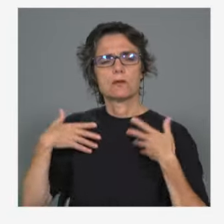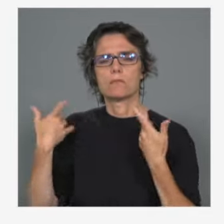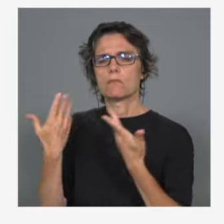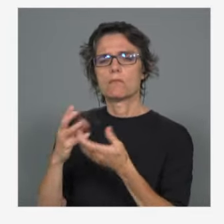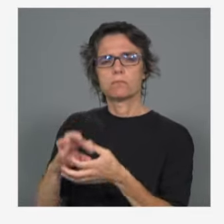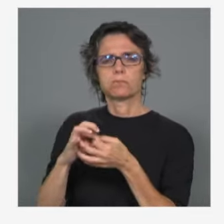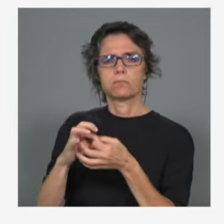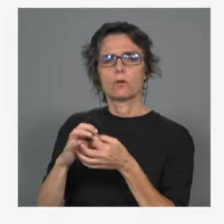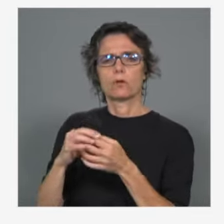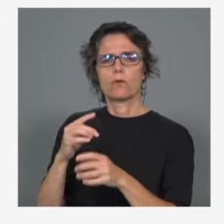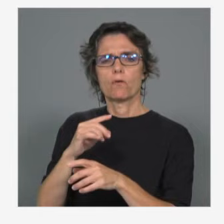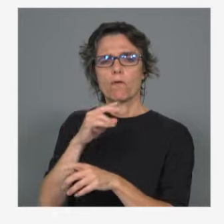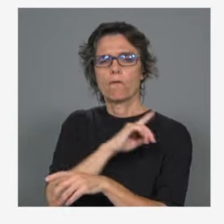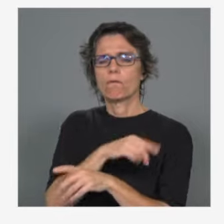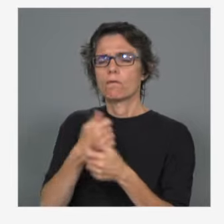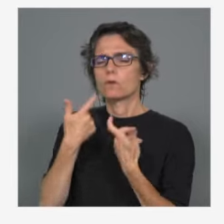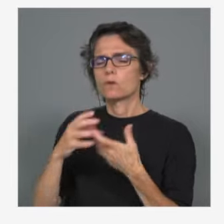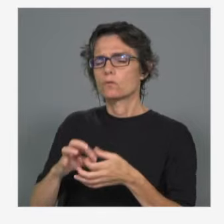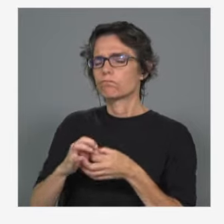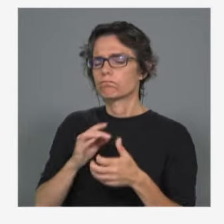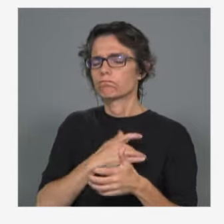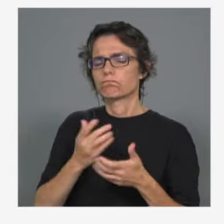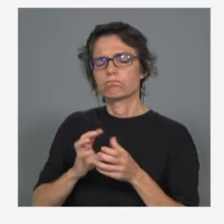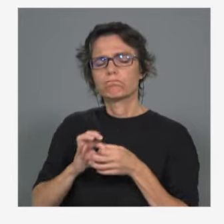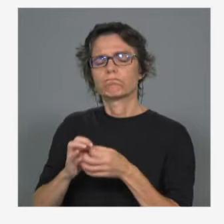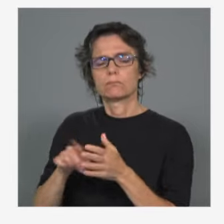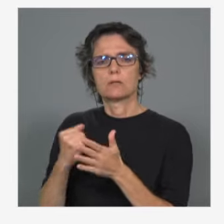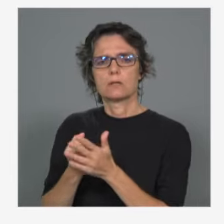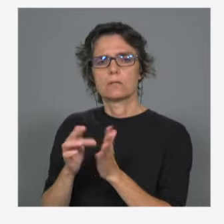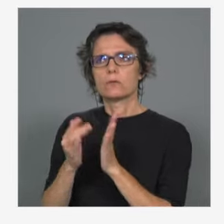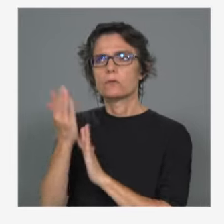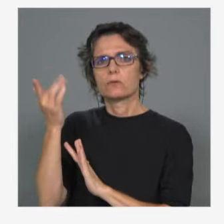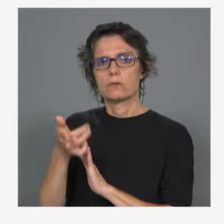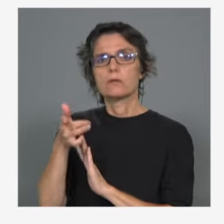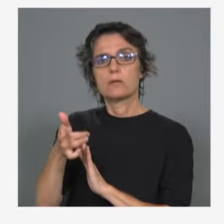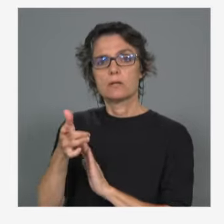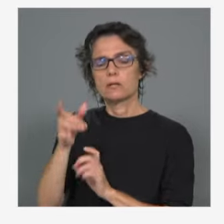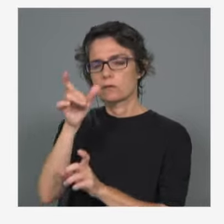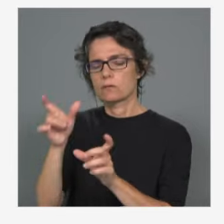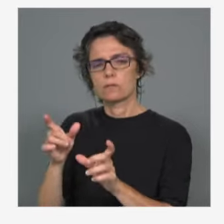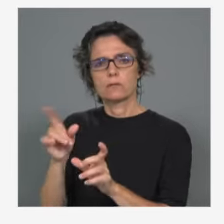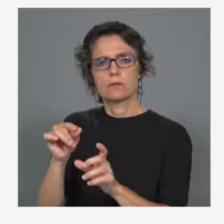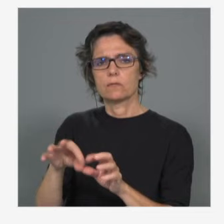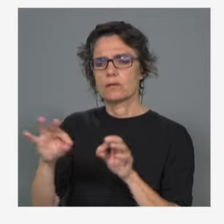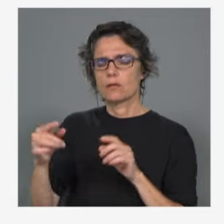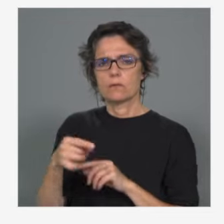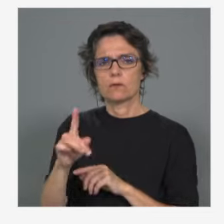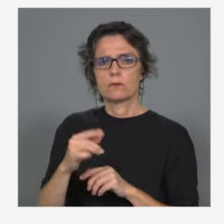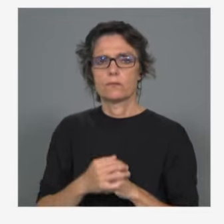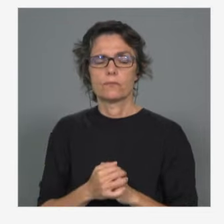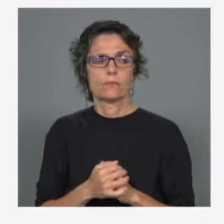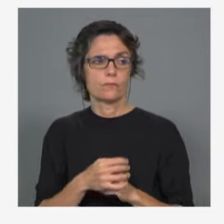com todas as tuas forças e com todo o teu entendimento, e ao próximo como a ti mesmo.